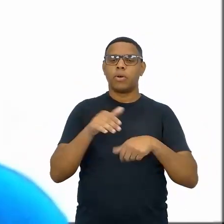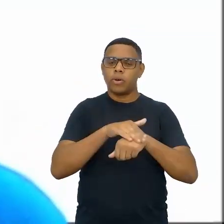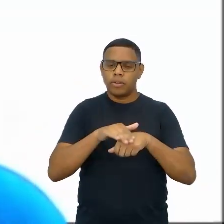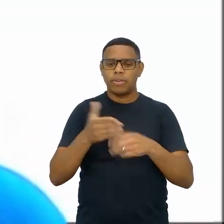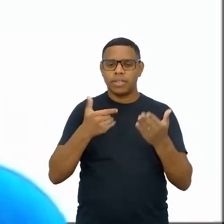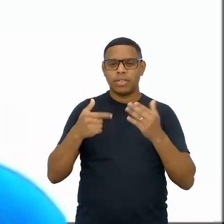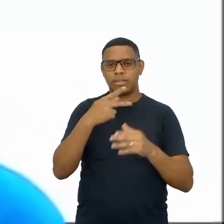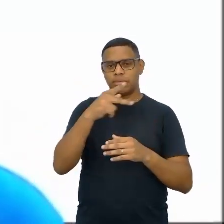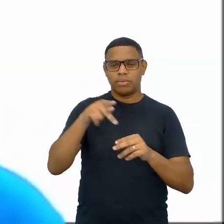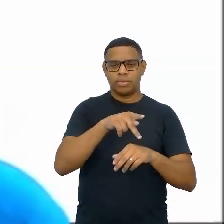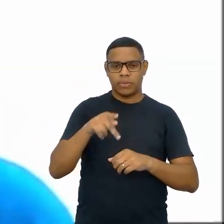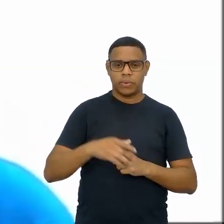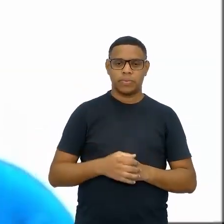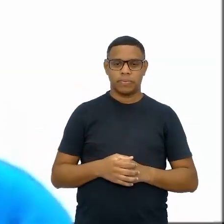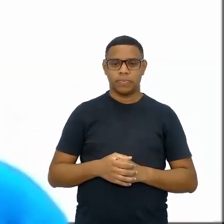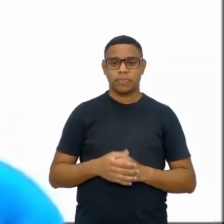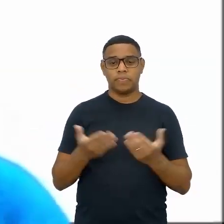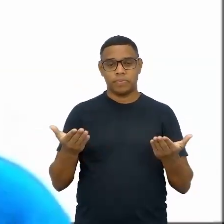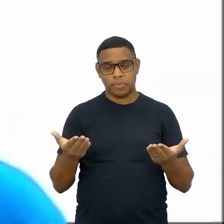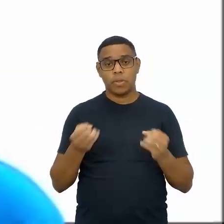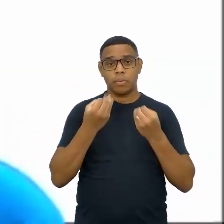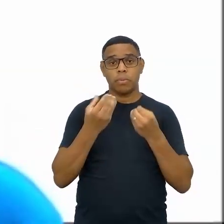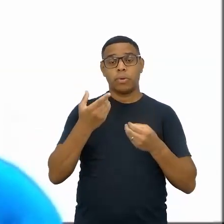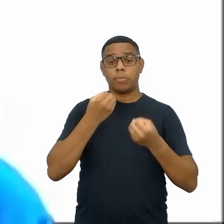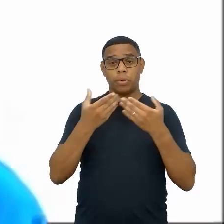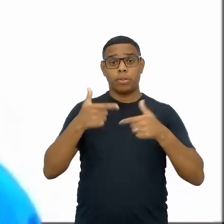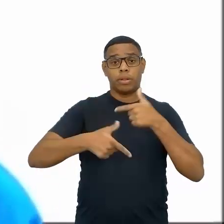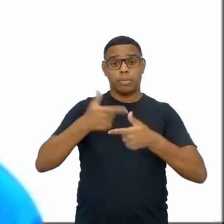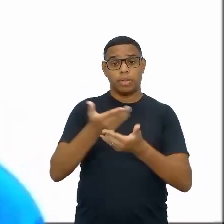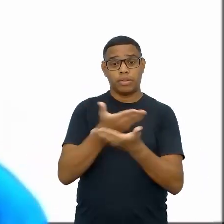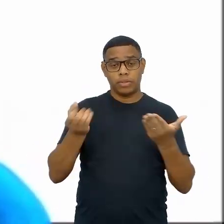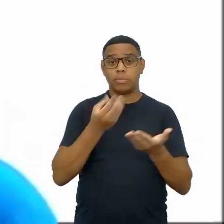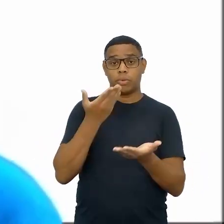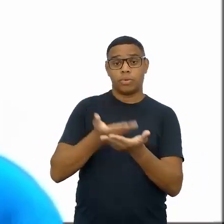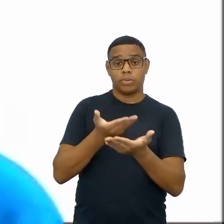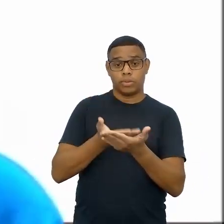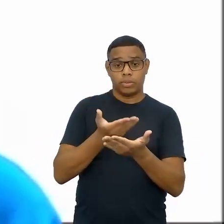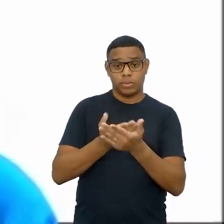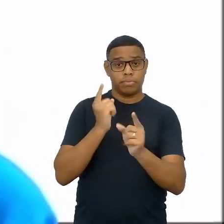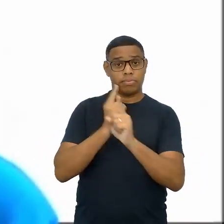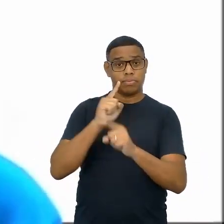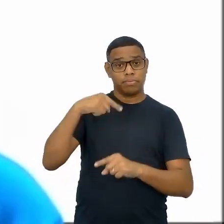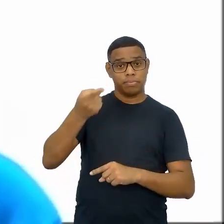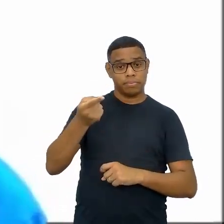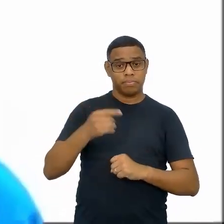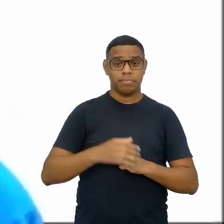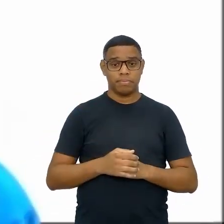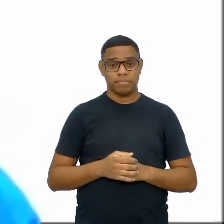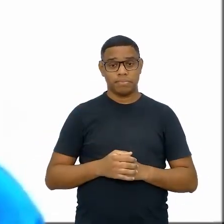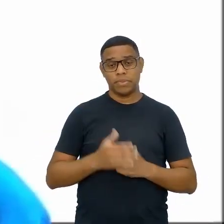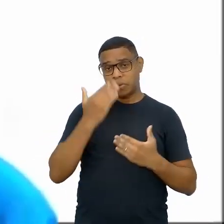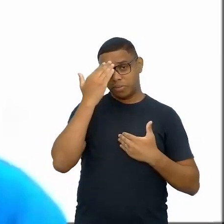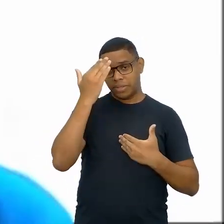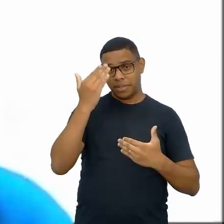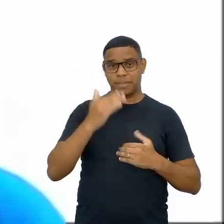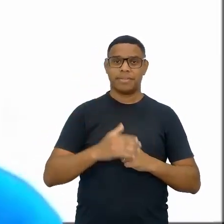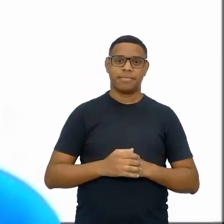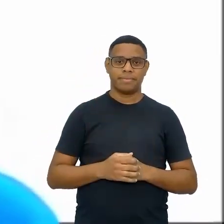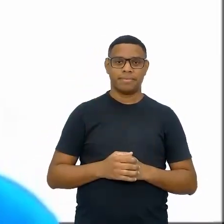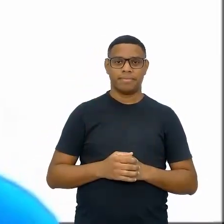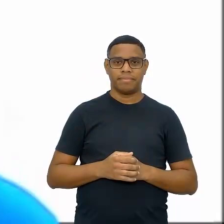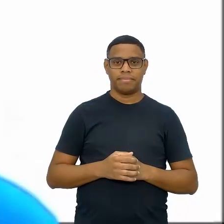discussão com seus pares, tá? Um bom trabalho a todos, bom estudo e até breve. E agradeço.